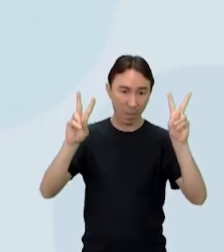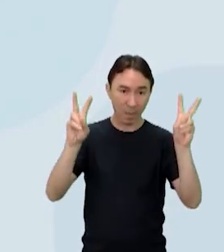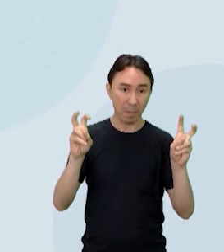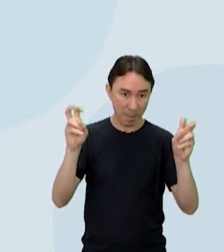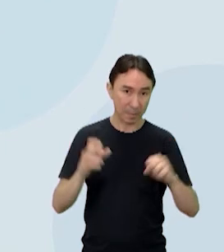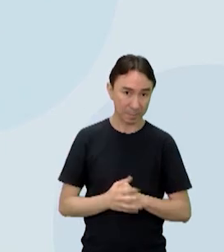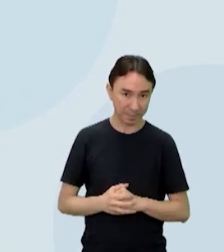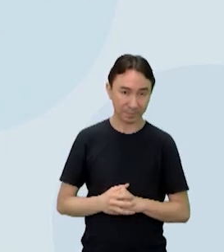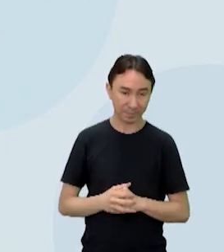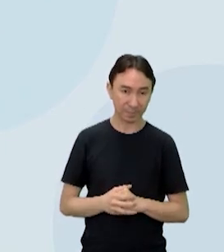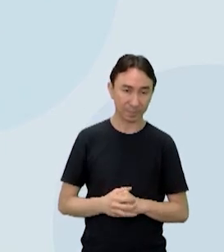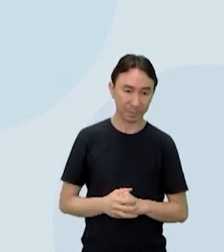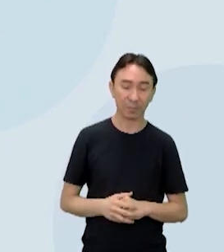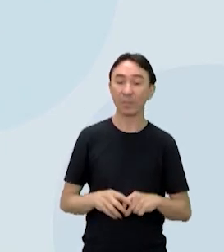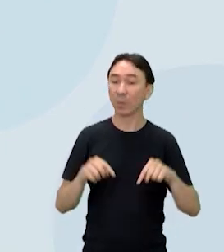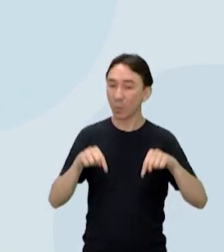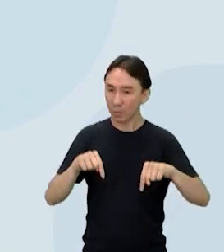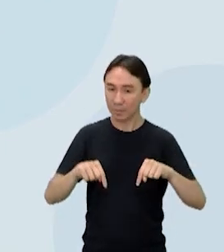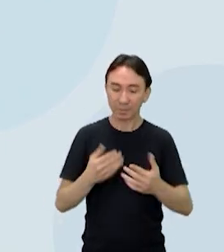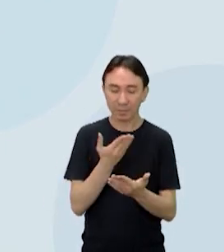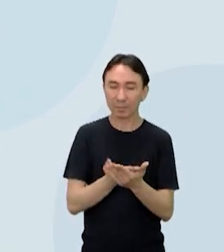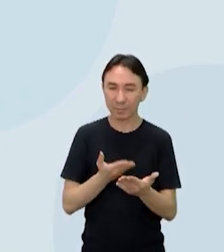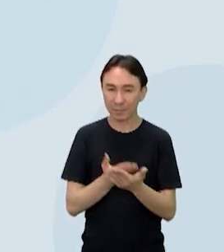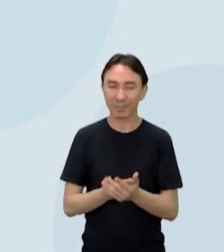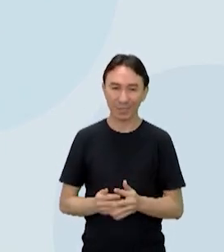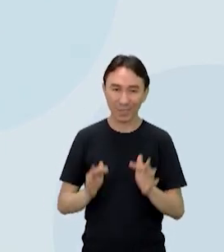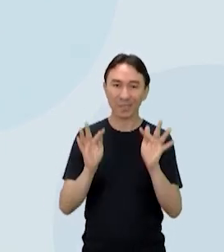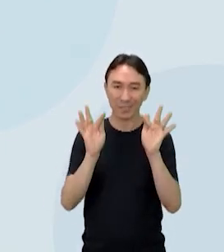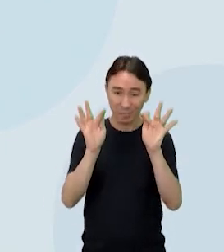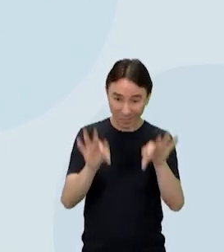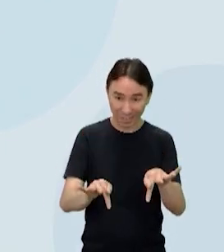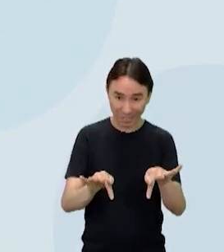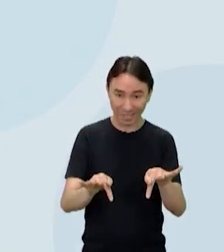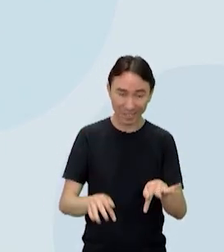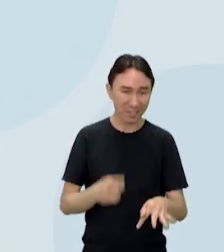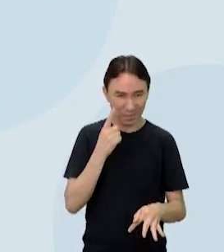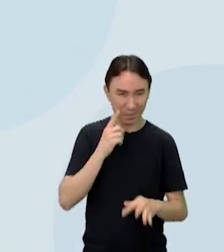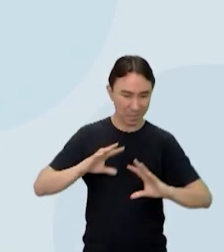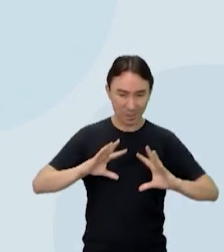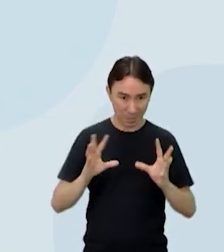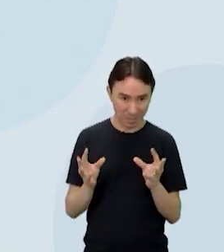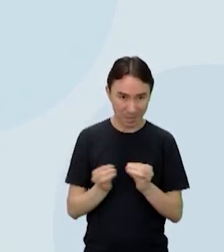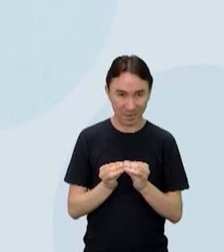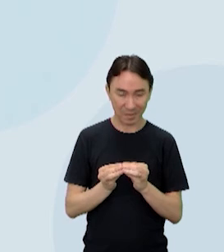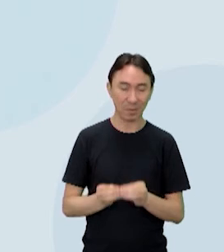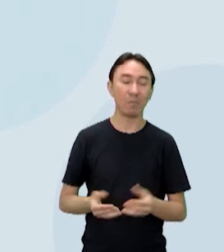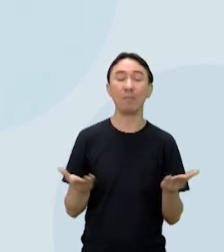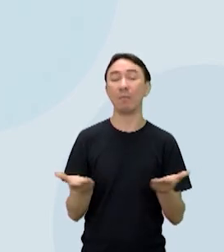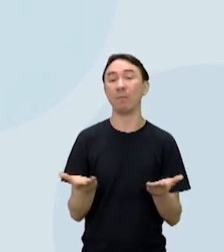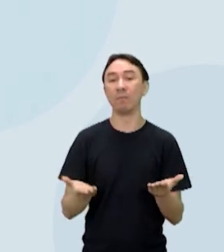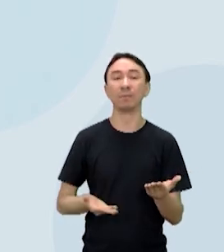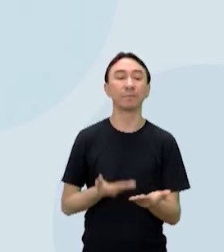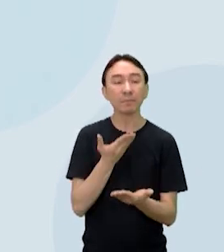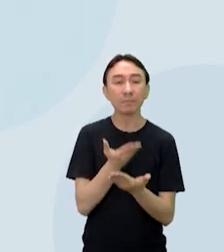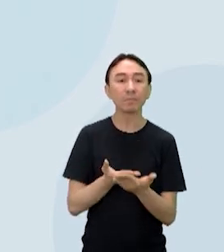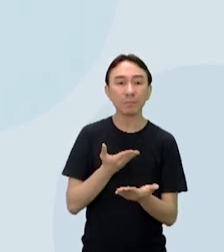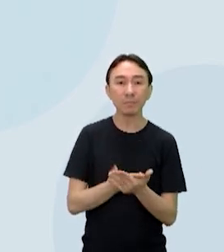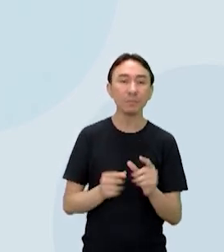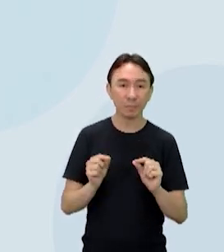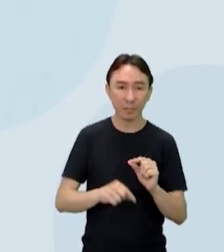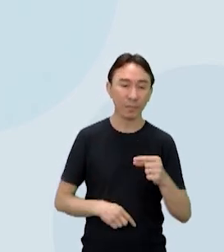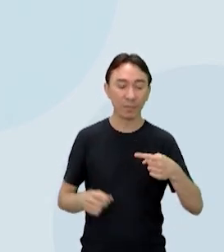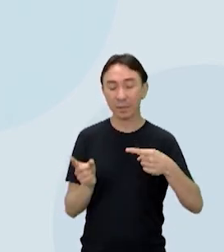E aí, gente, né, nossa aula está chegando no final e aí vamos então para o resuminho da nossa aula. Hoje a gente viu um pouquinho aí a respeito